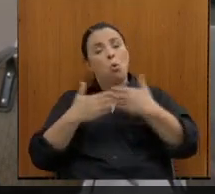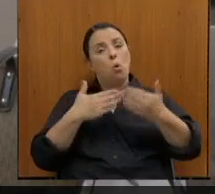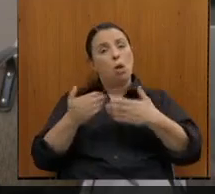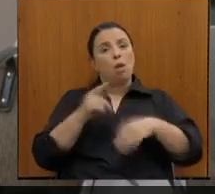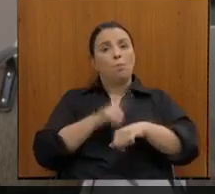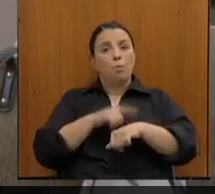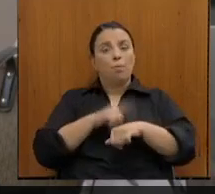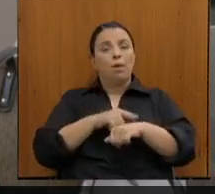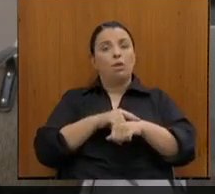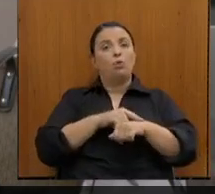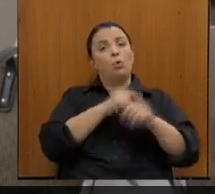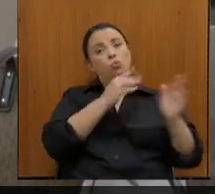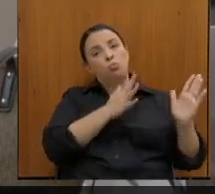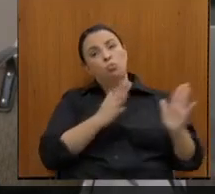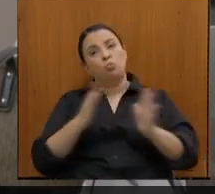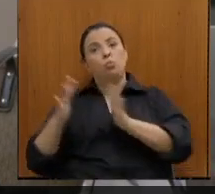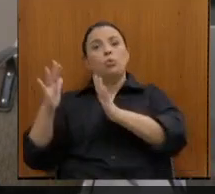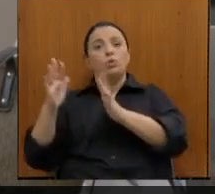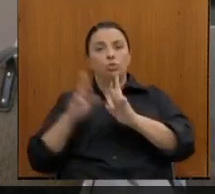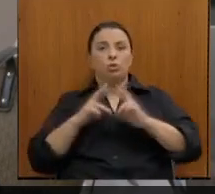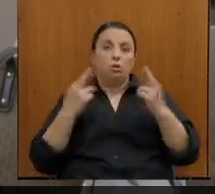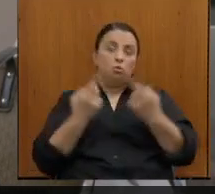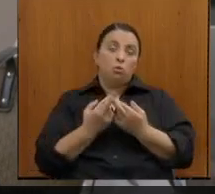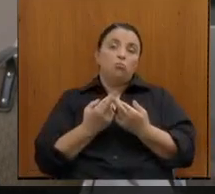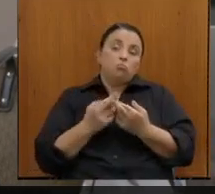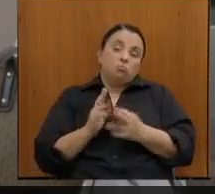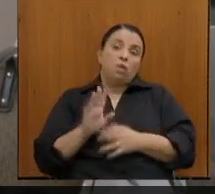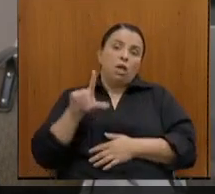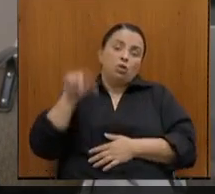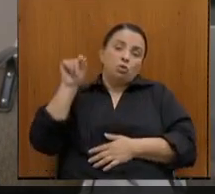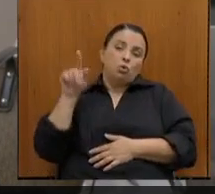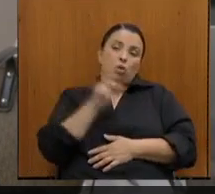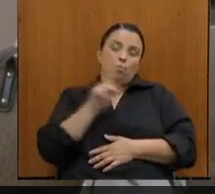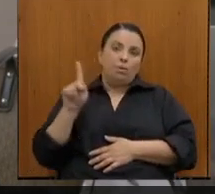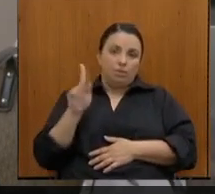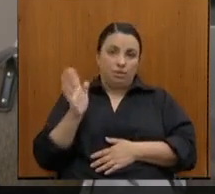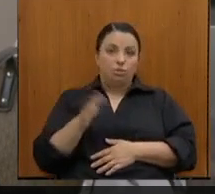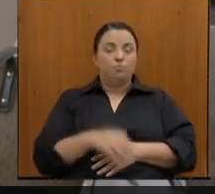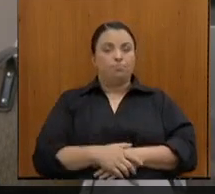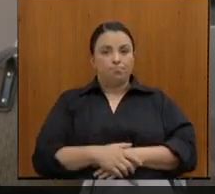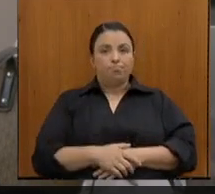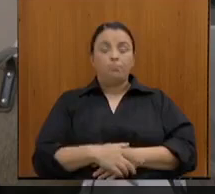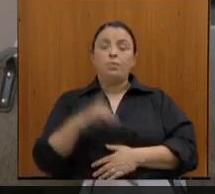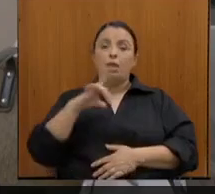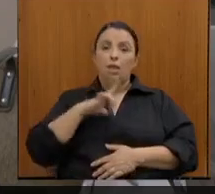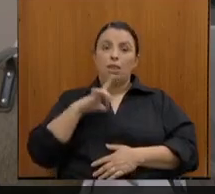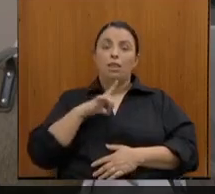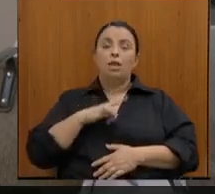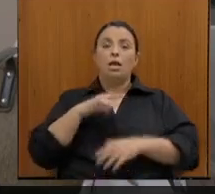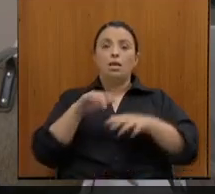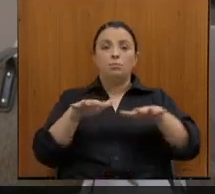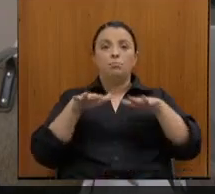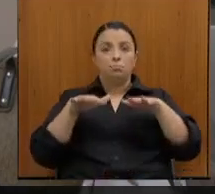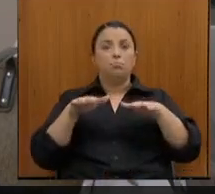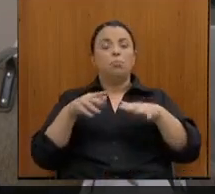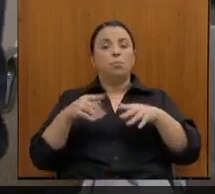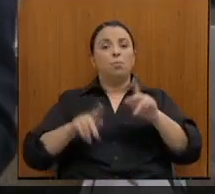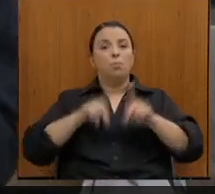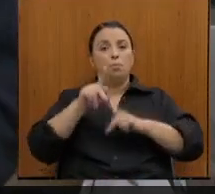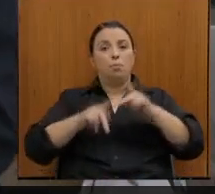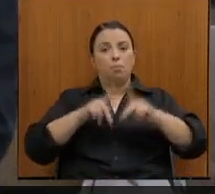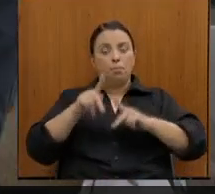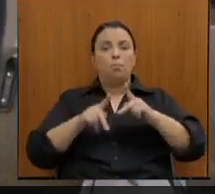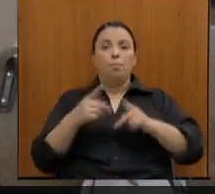durante a reunião a critério da presidência contamos com a participação do público agora também